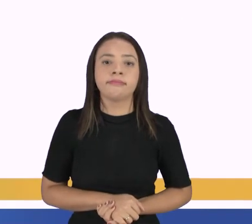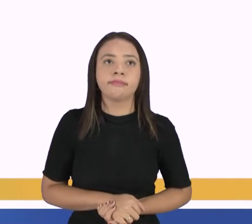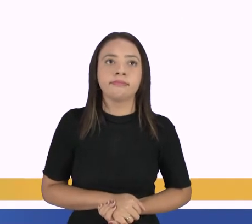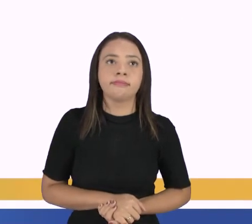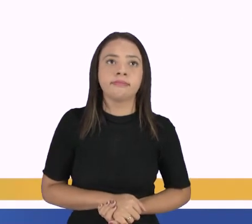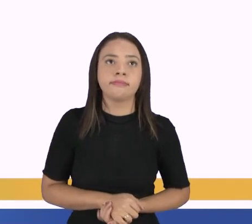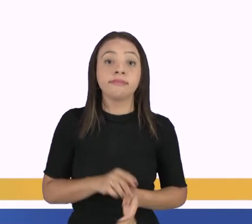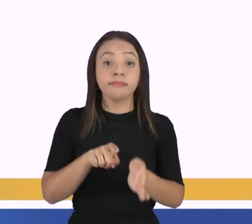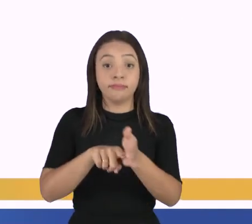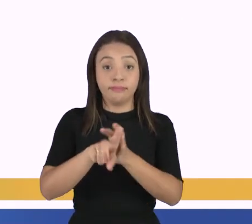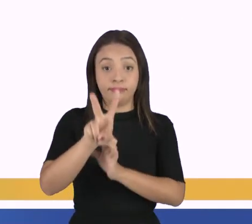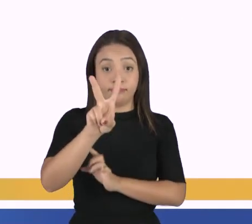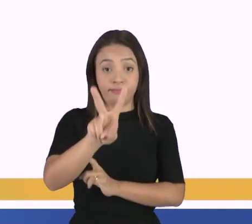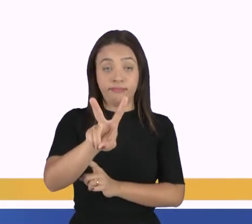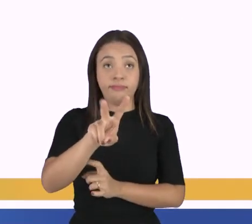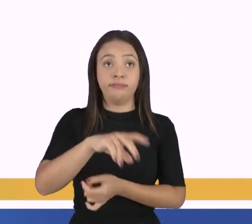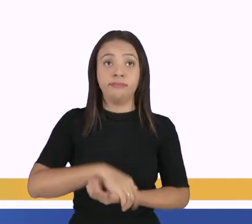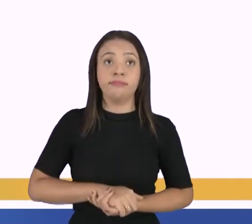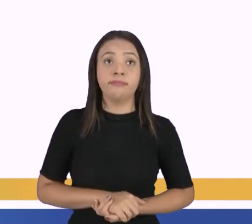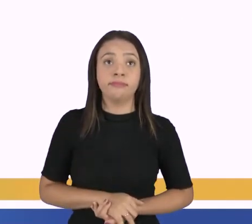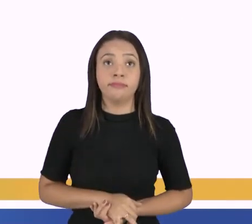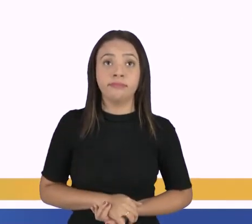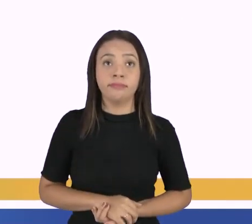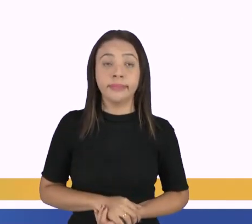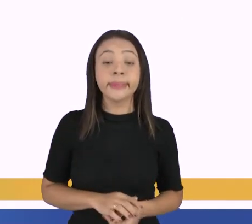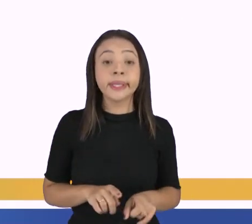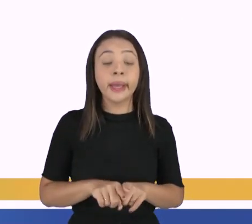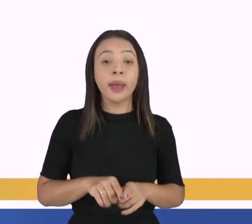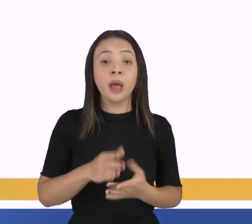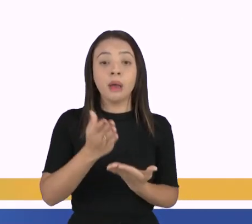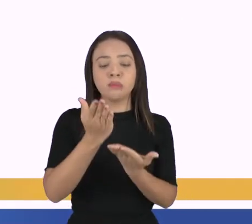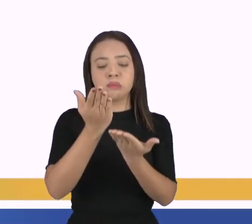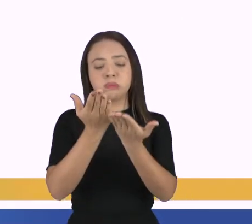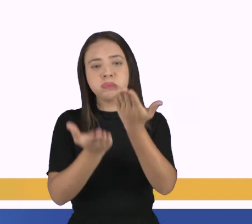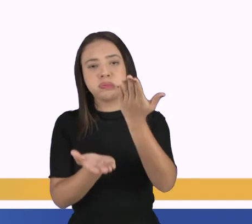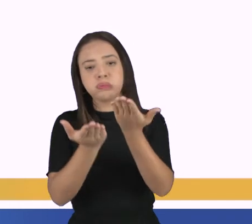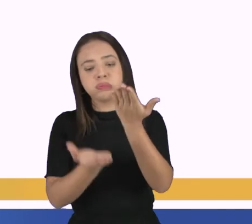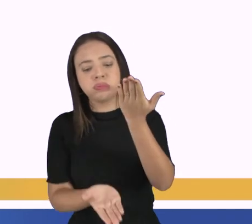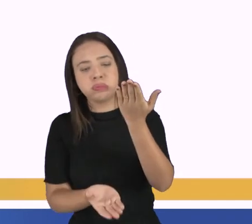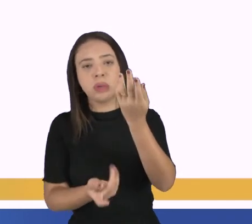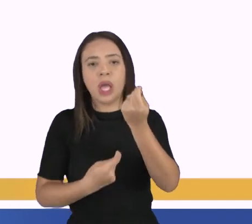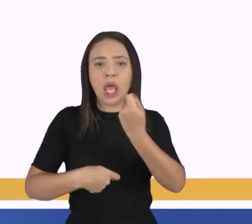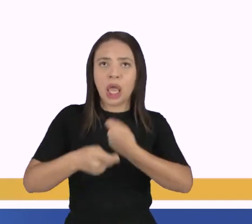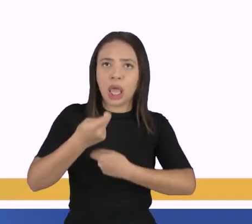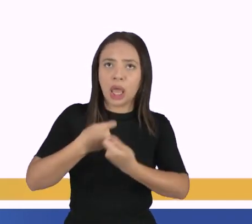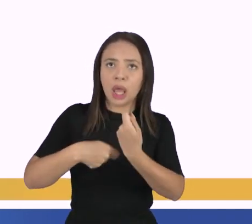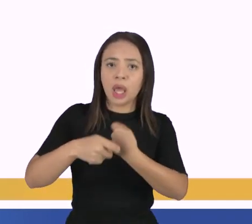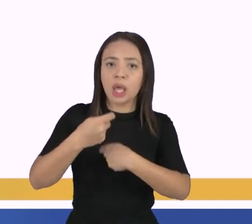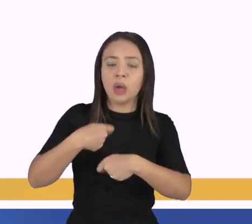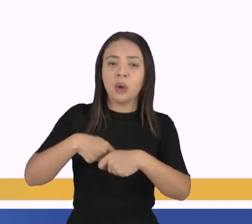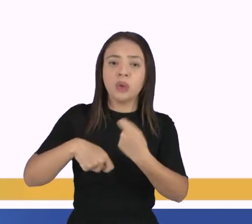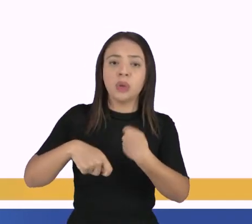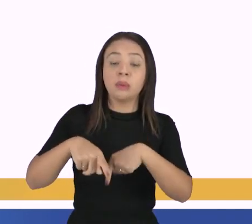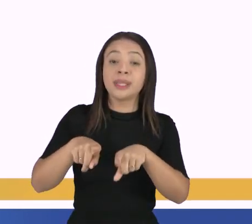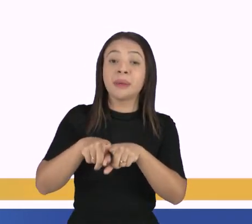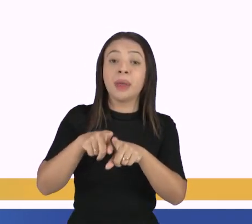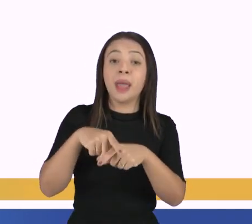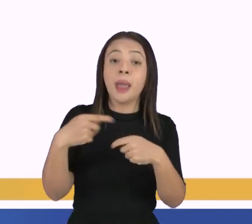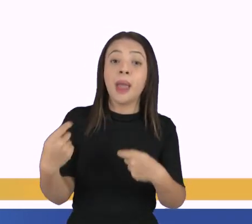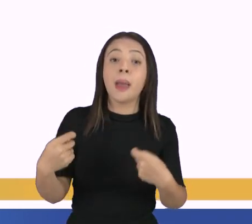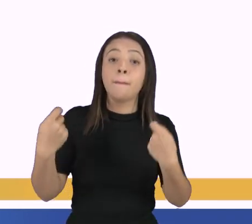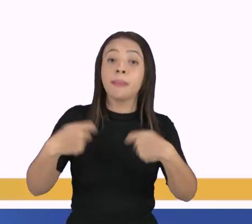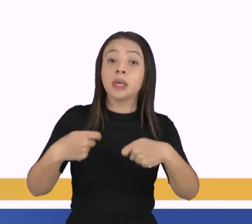a nossa segunda questão, né? Além da desigualdade econômica, qual outro fator devemos levar